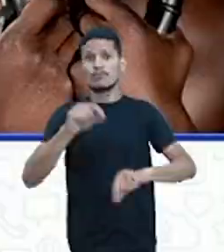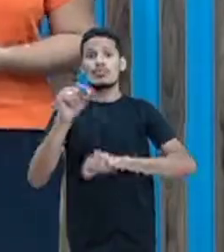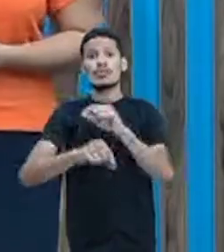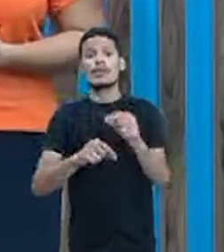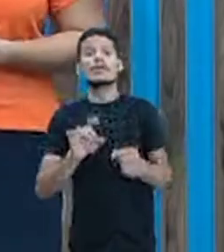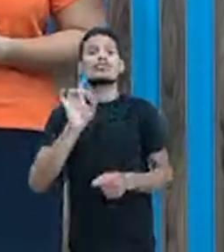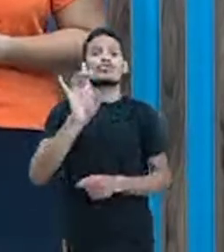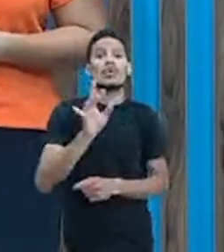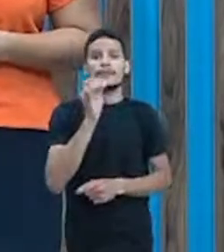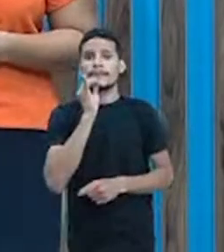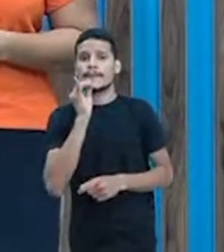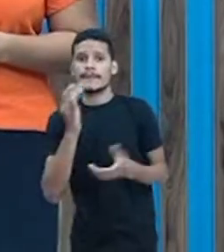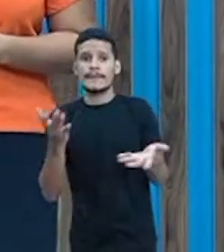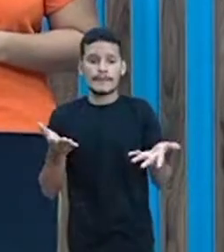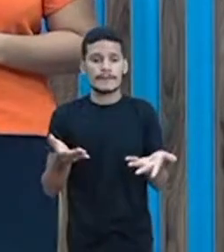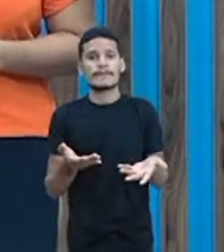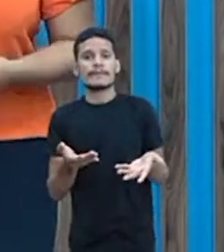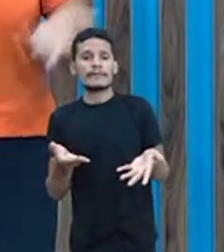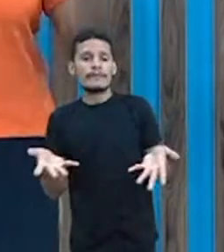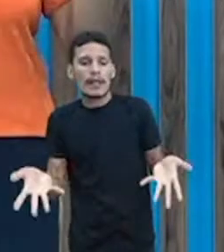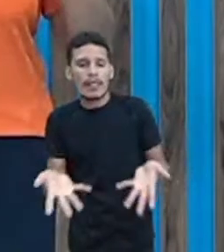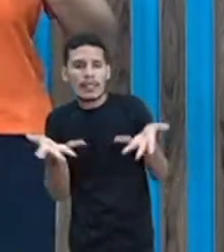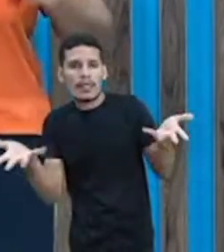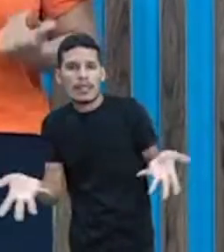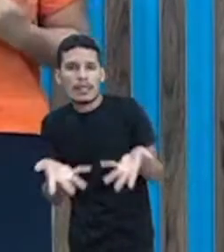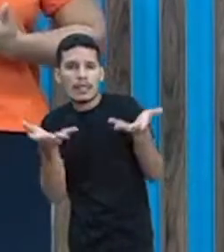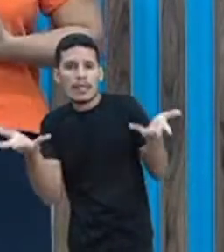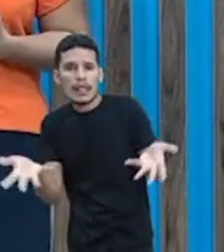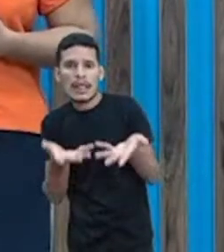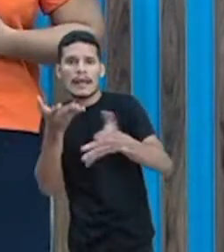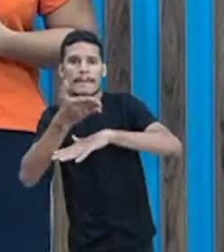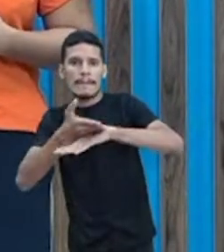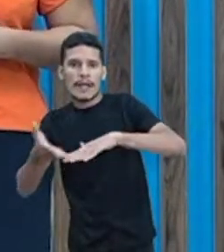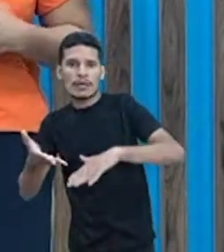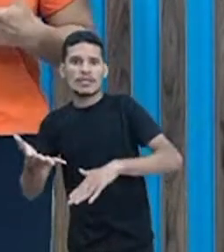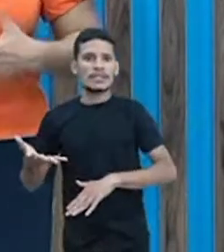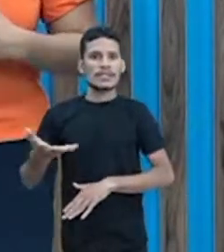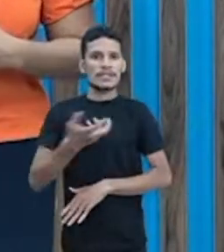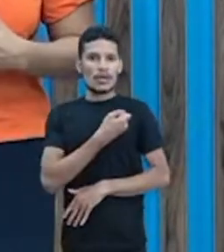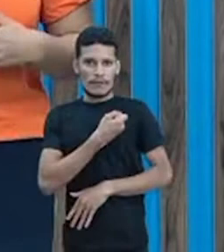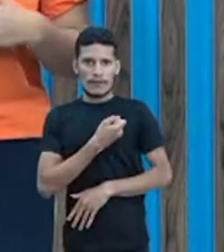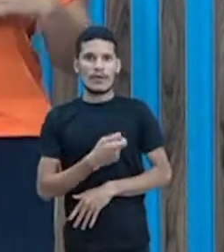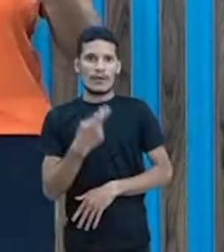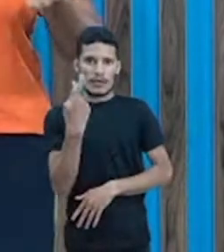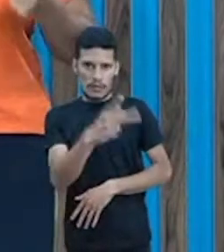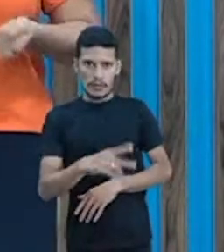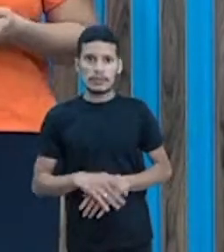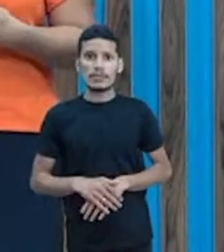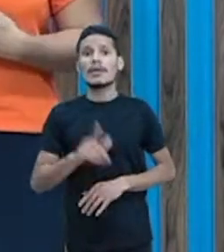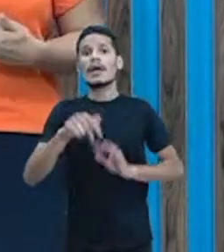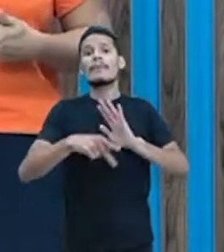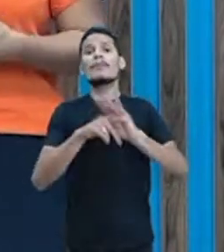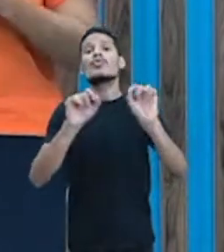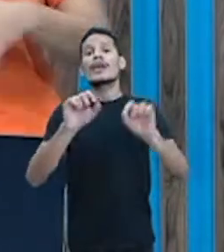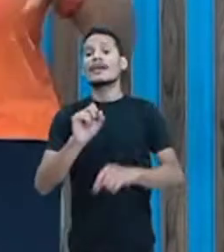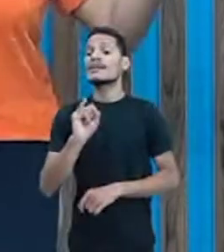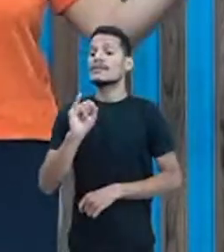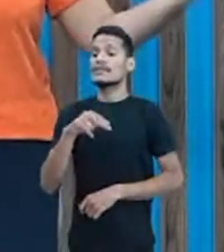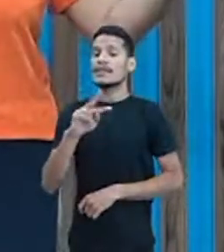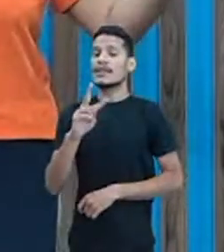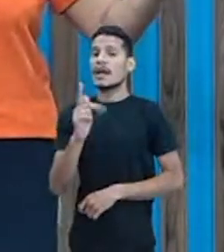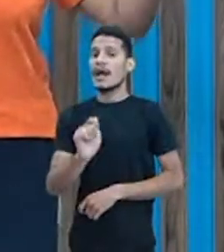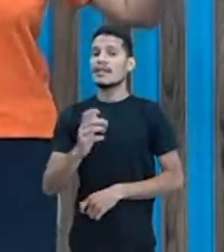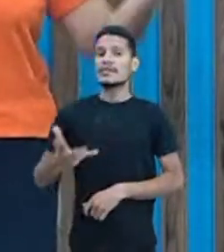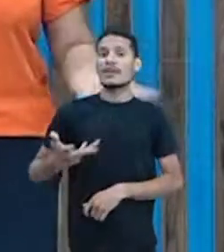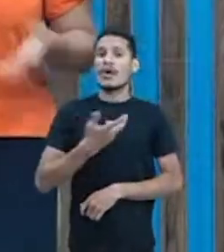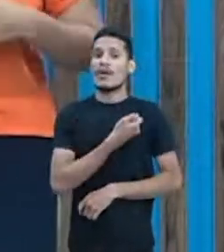trampolim para os personagens brancos salvarem eles. É o que a gente pode chamar de síndrome da sinhá branca, né? Da sinhá